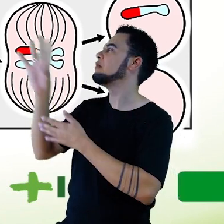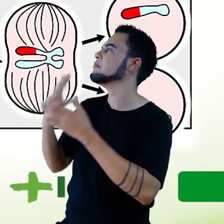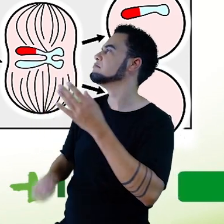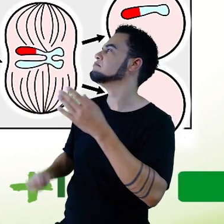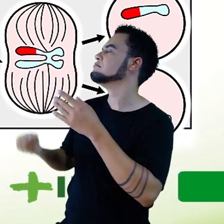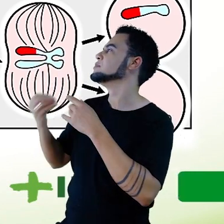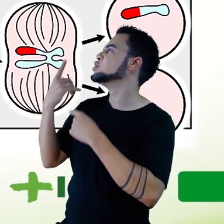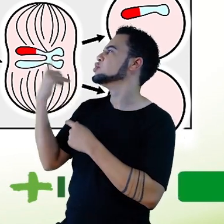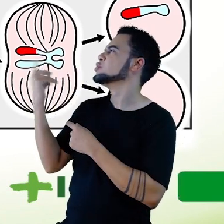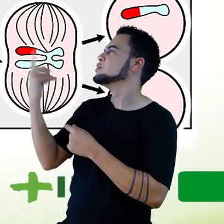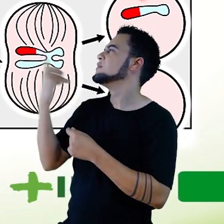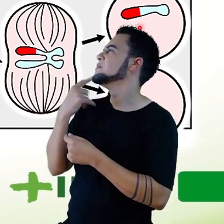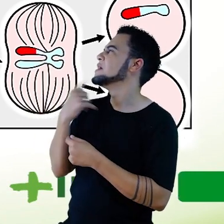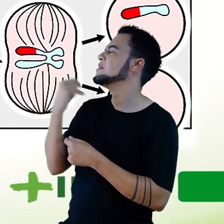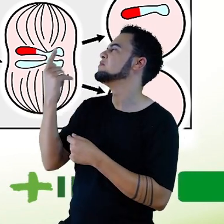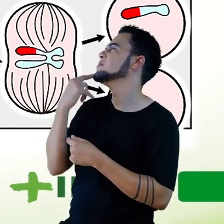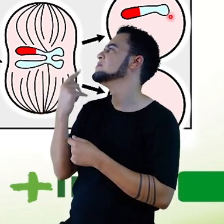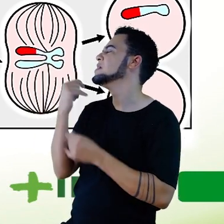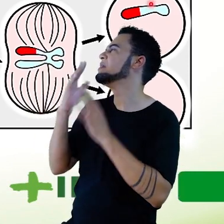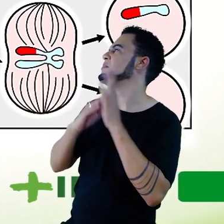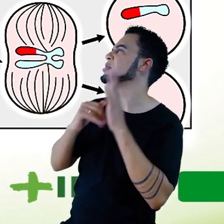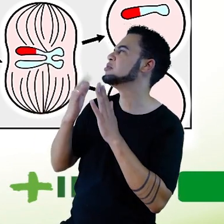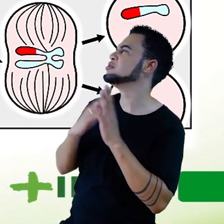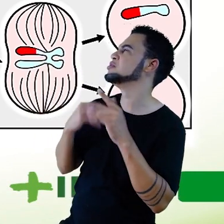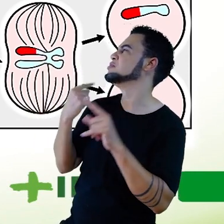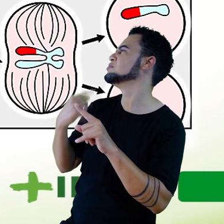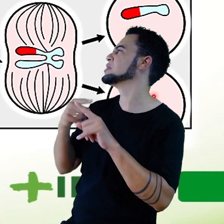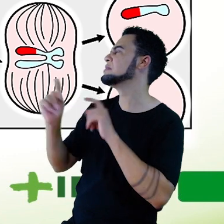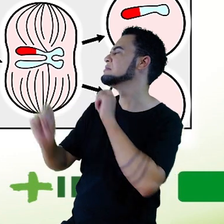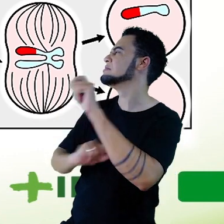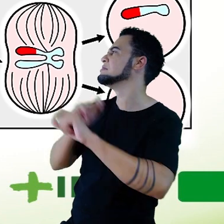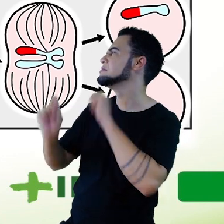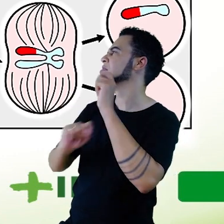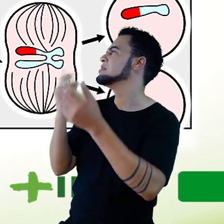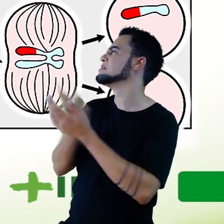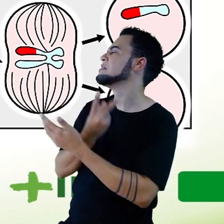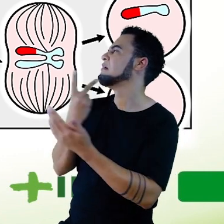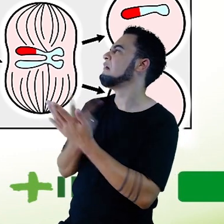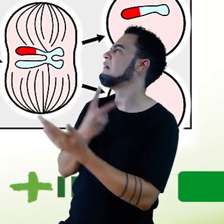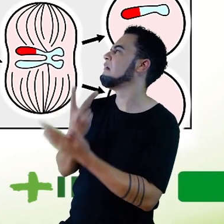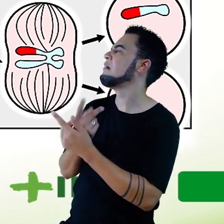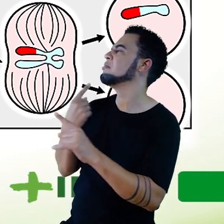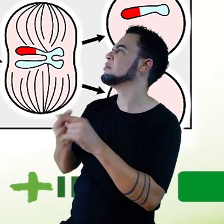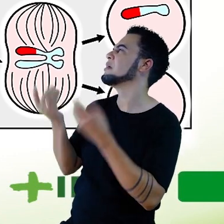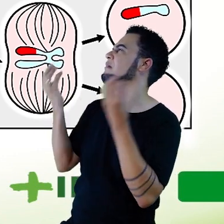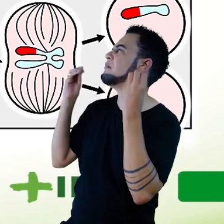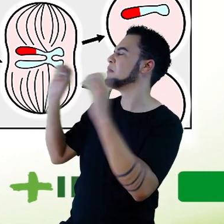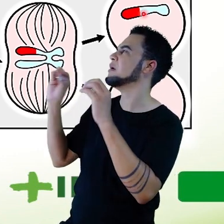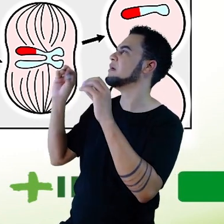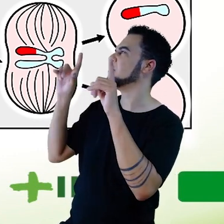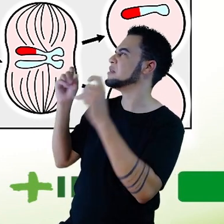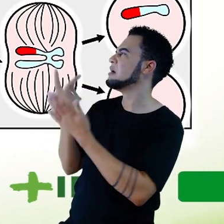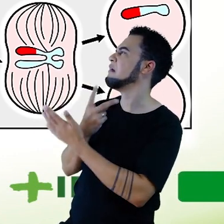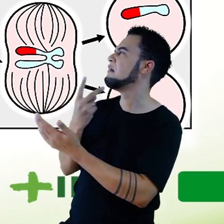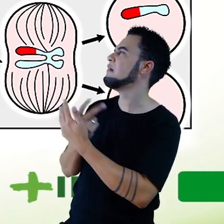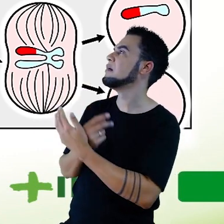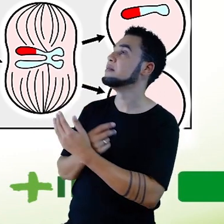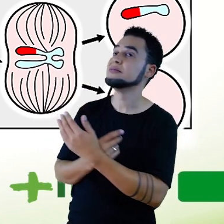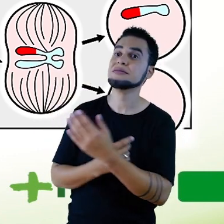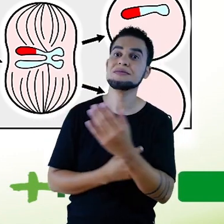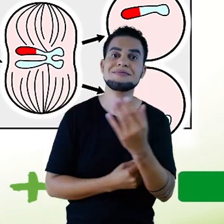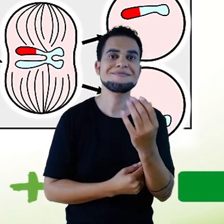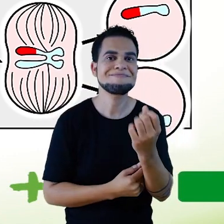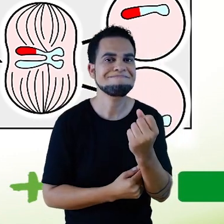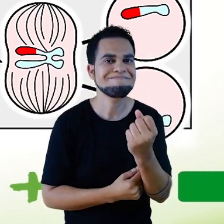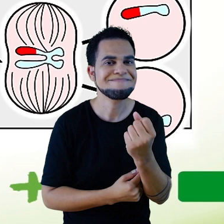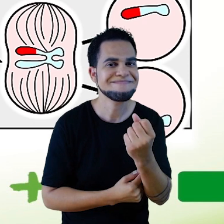Aqui agora só tem um vermelho, e eles estão pintadinhos, o que é isso? O que tá acontecendo? Tá errado, você botou foto errado. Gente, é